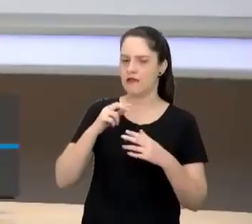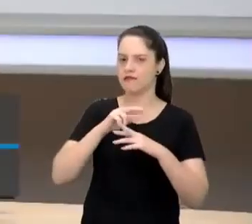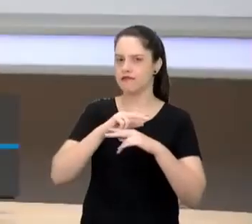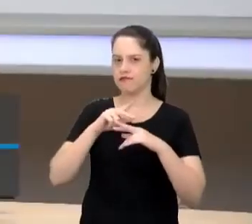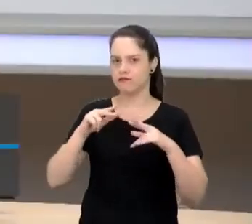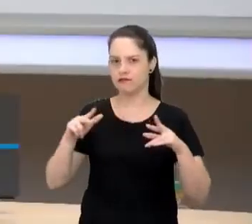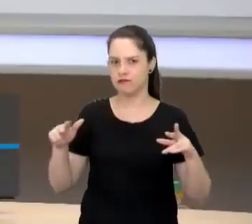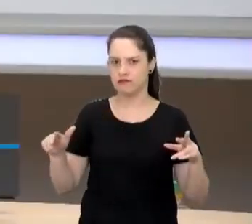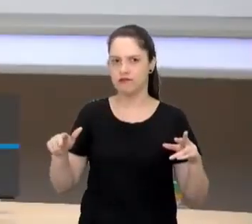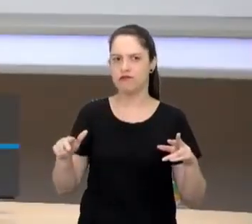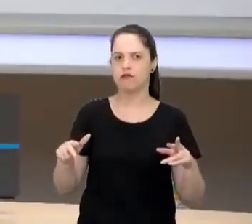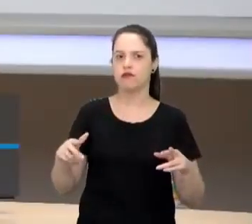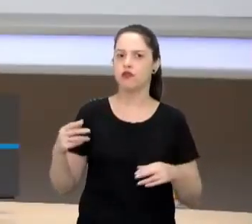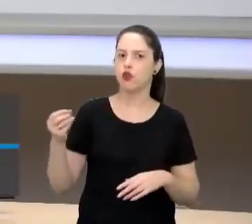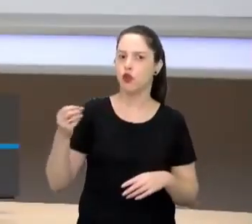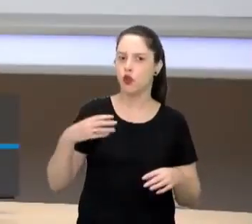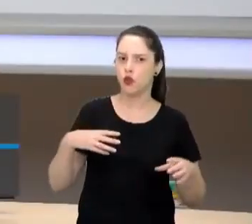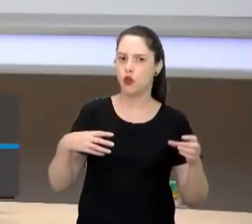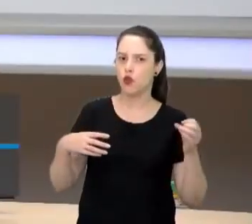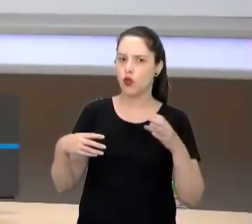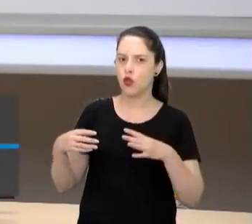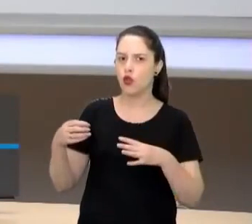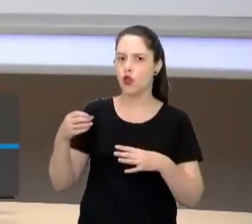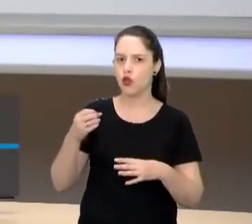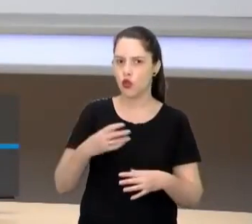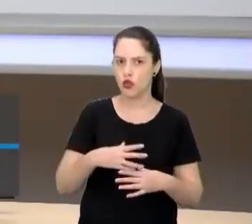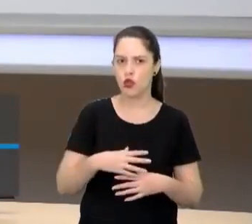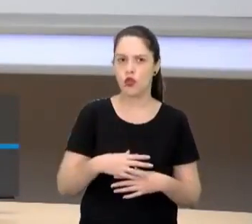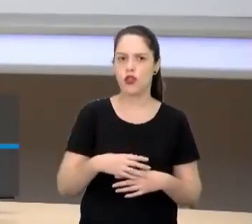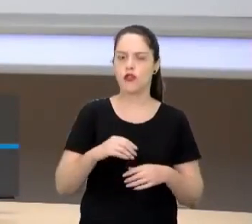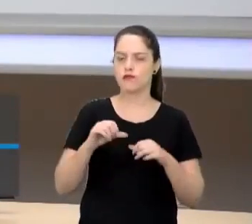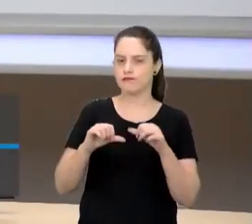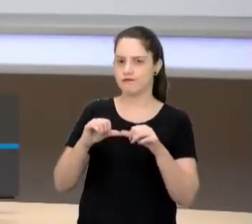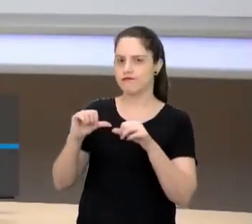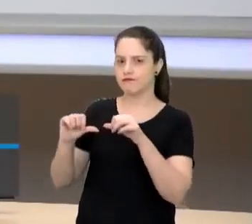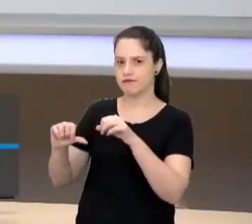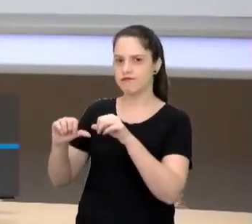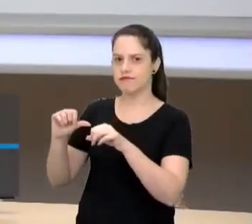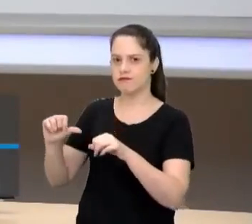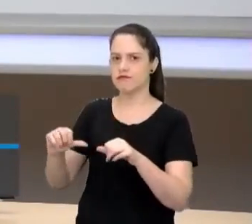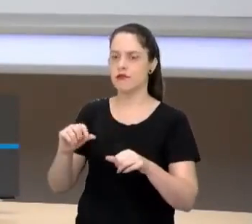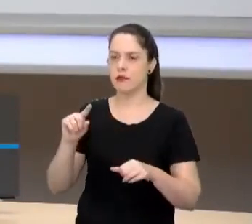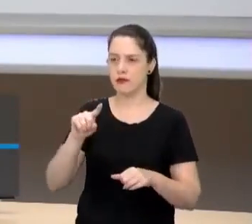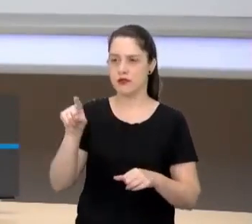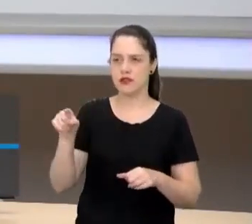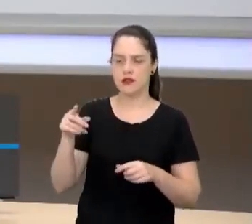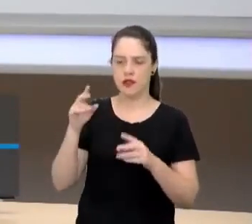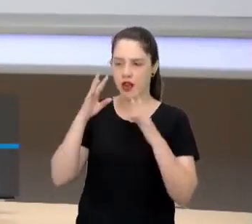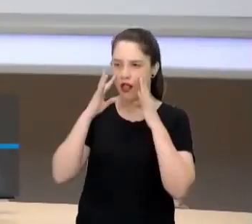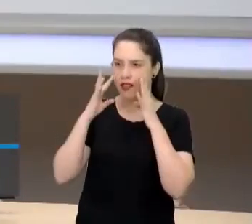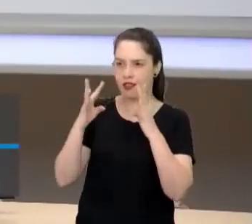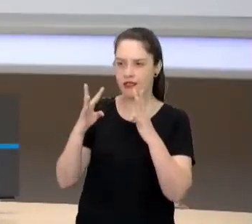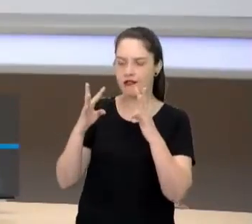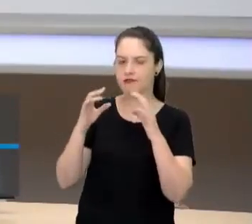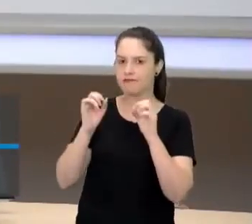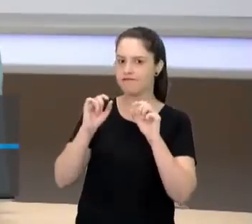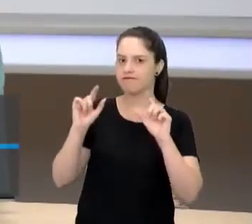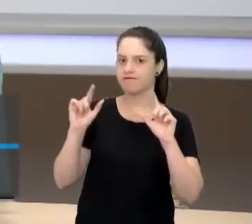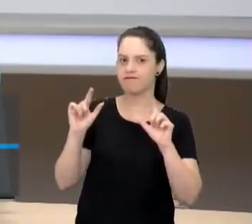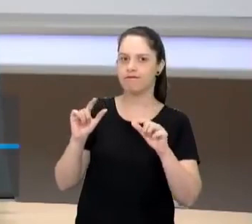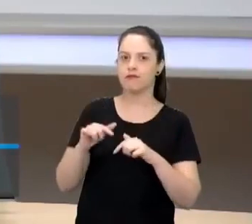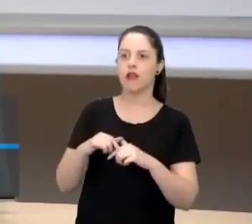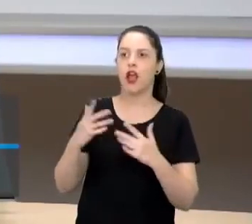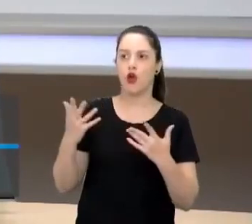o novo slogan, vamos dizer assim, novo flyer do programa Ensino Integral, e é bom vocês estarem atentos, então dê uma consultadinha lá. Então vamos agora